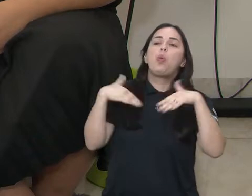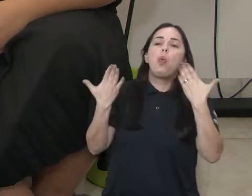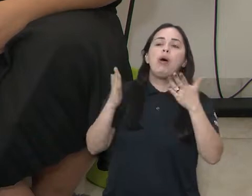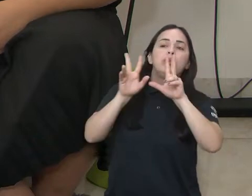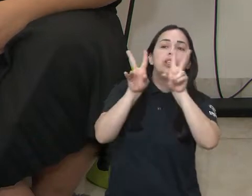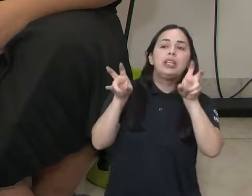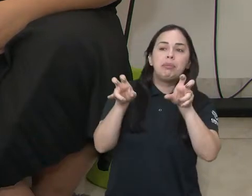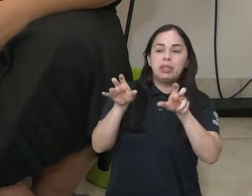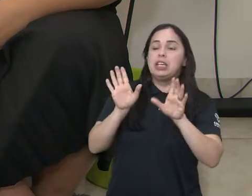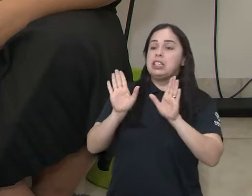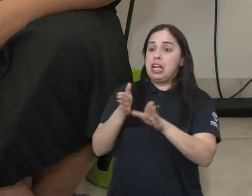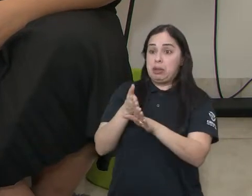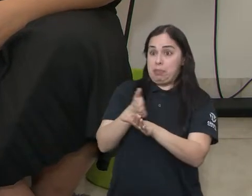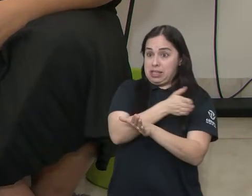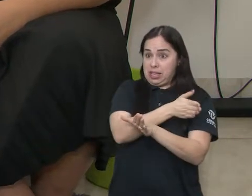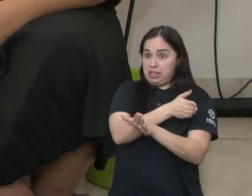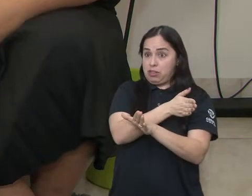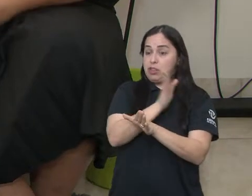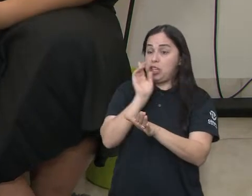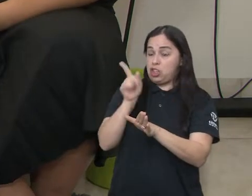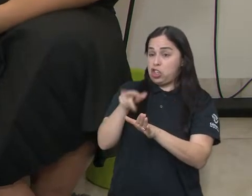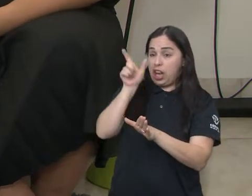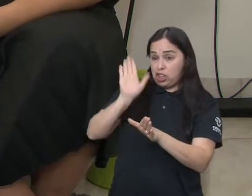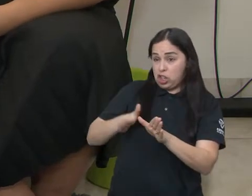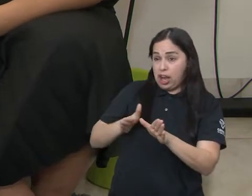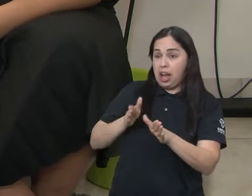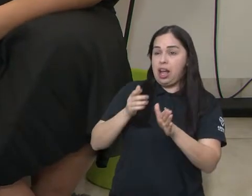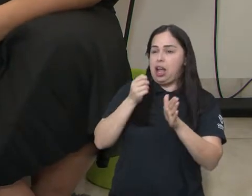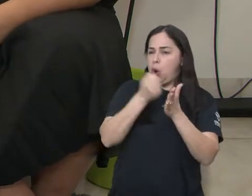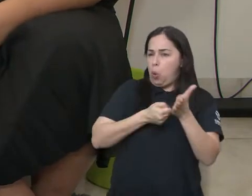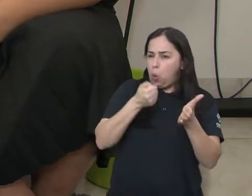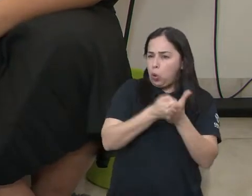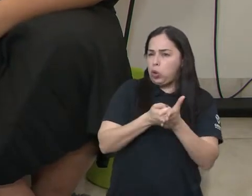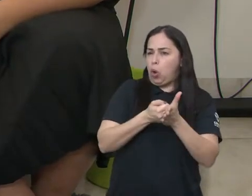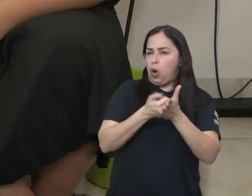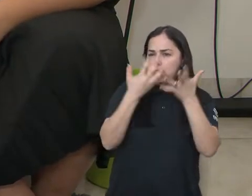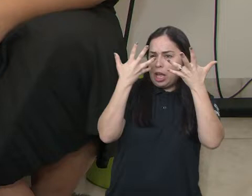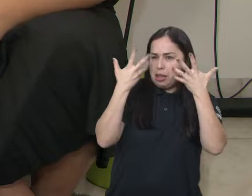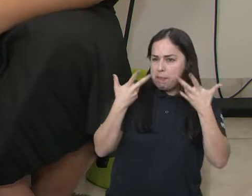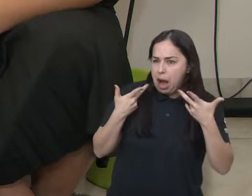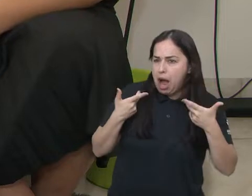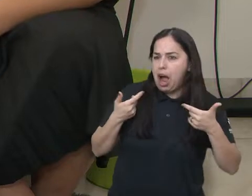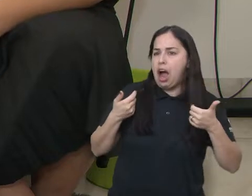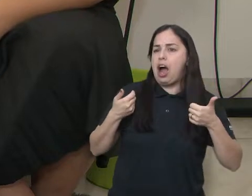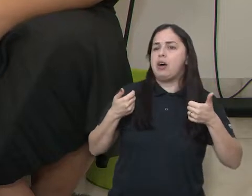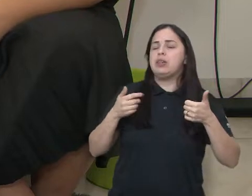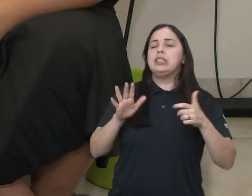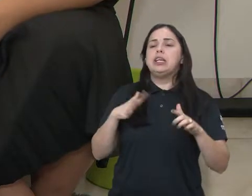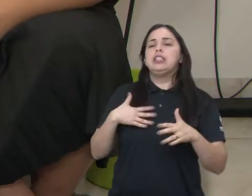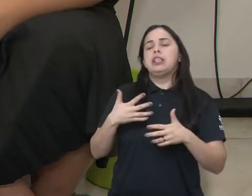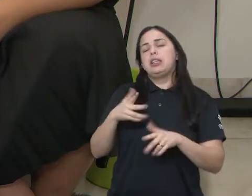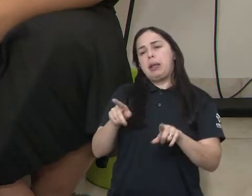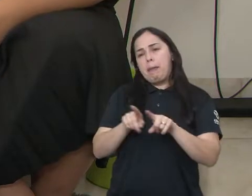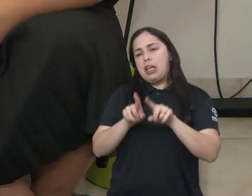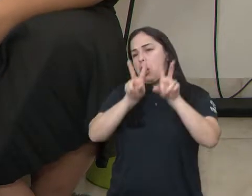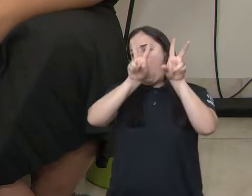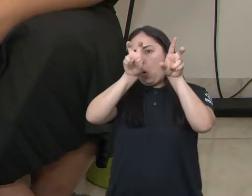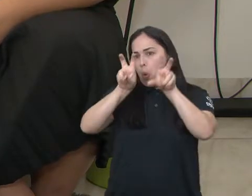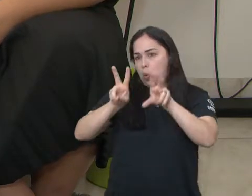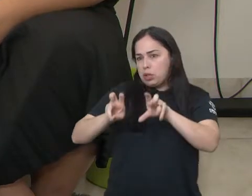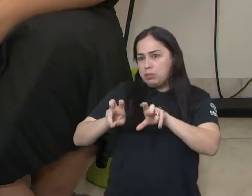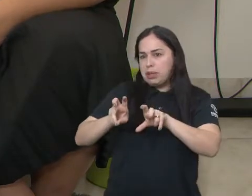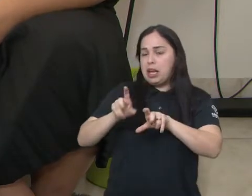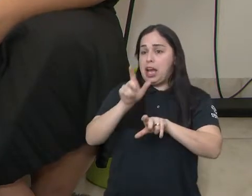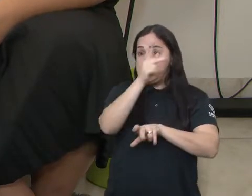tema dela? Porque você já teve essa ligação com a causa animal. Sim. A gente falou um pouco dos temas, sobre você